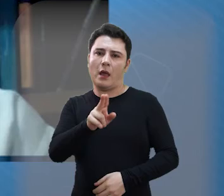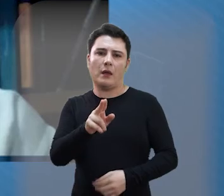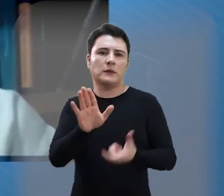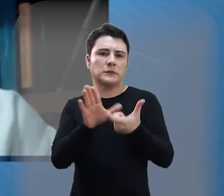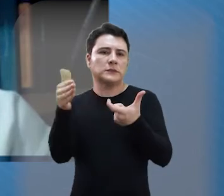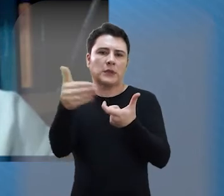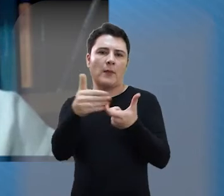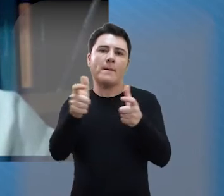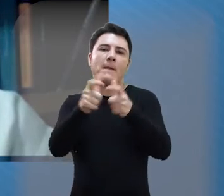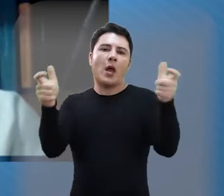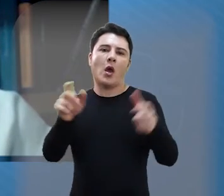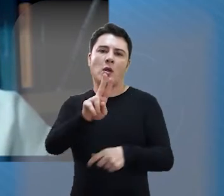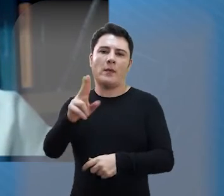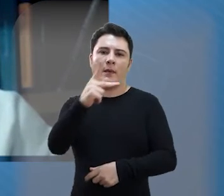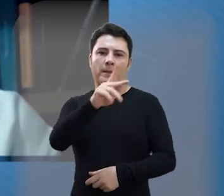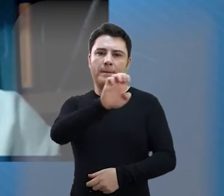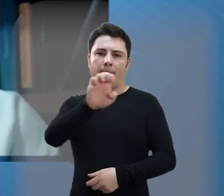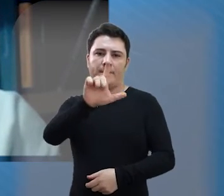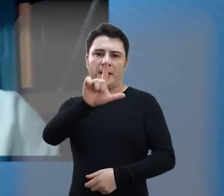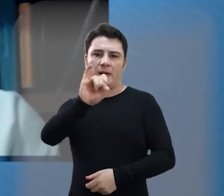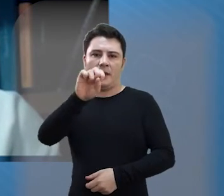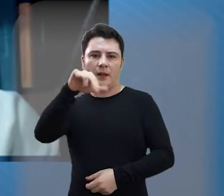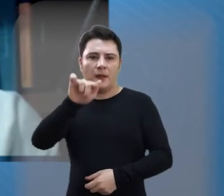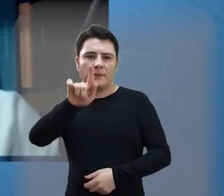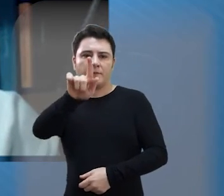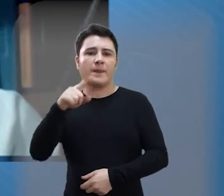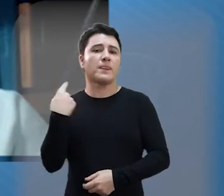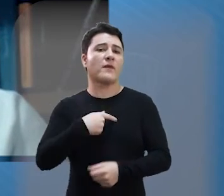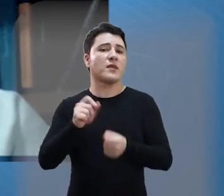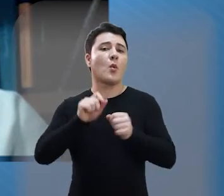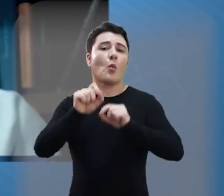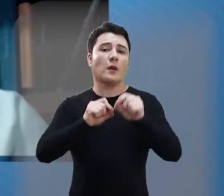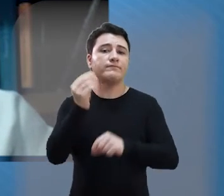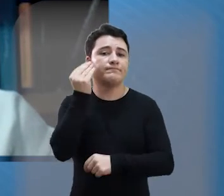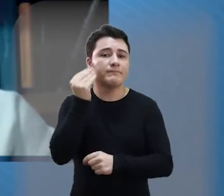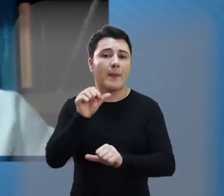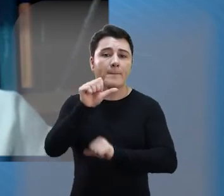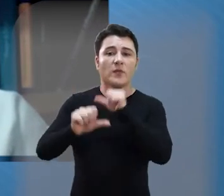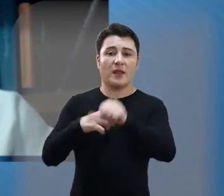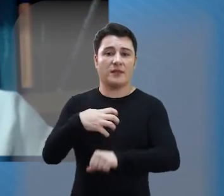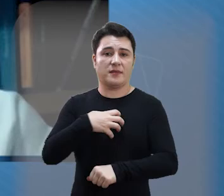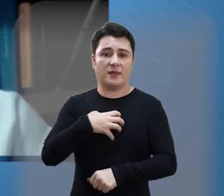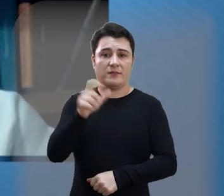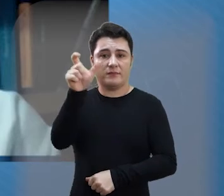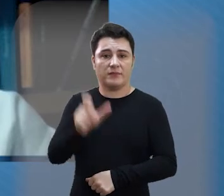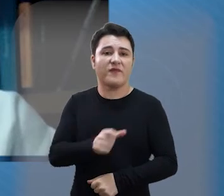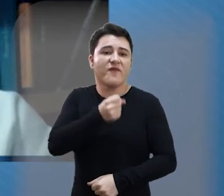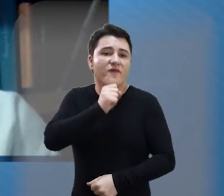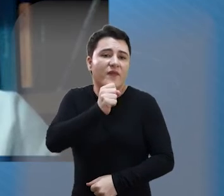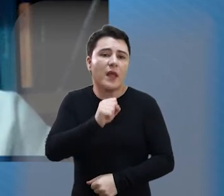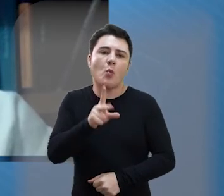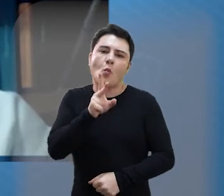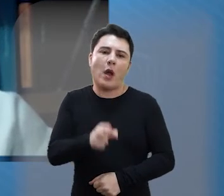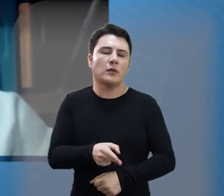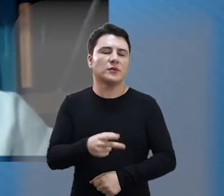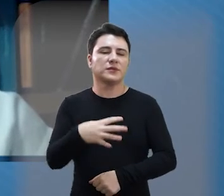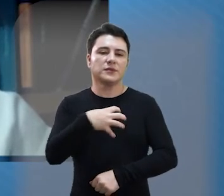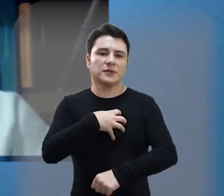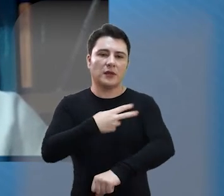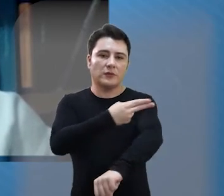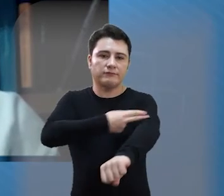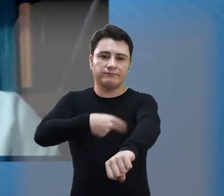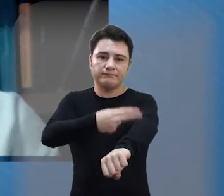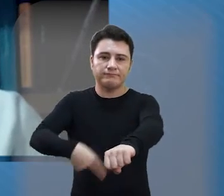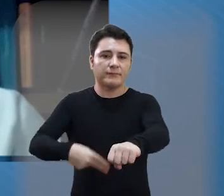a base, né, que a gente tenta melhorar o envelhecimento, é a mesma base de uma cicatrização de ferida. Quando você faz